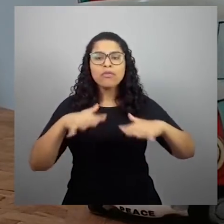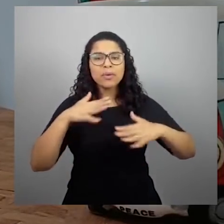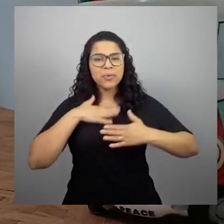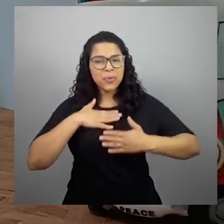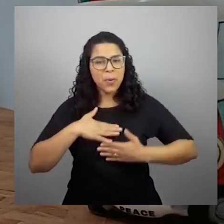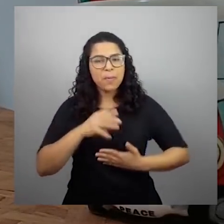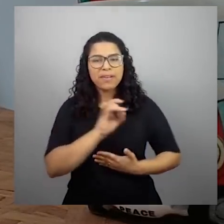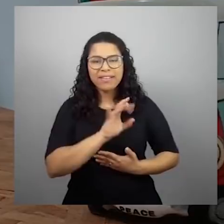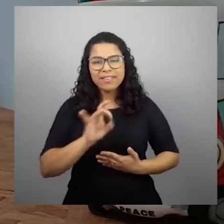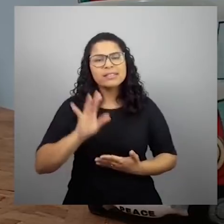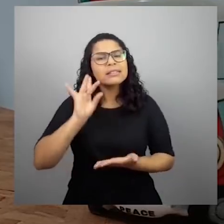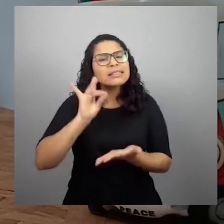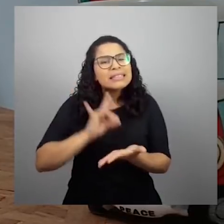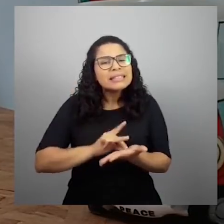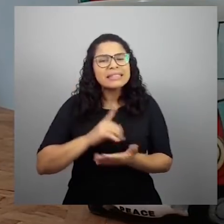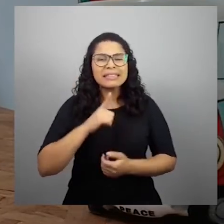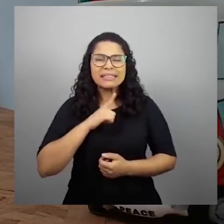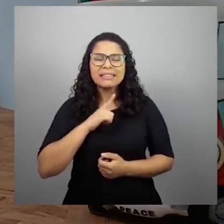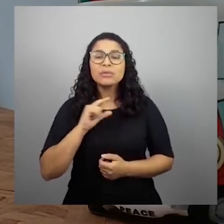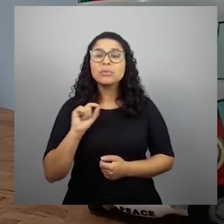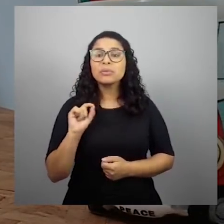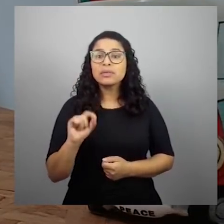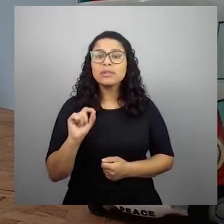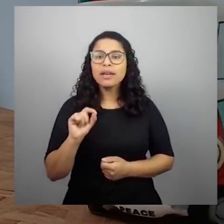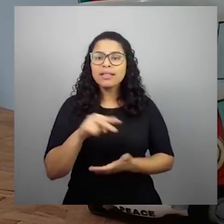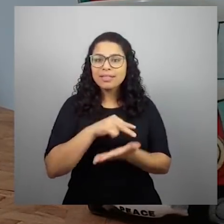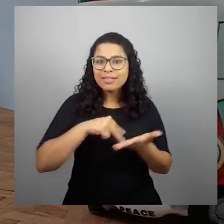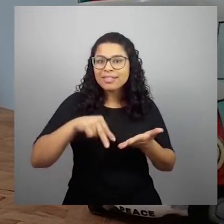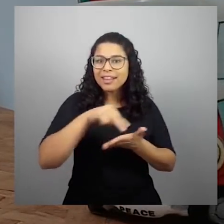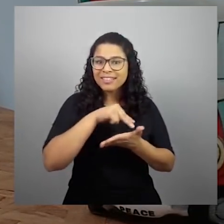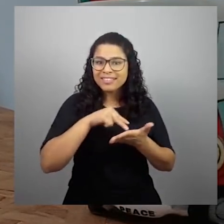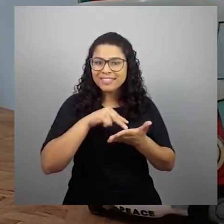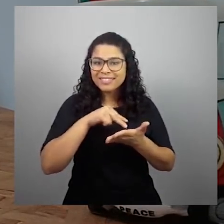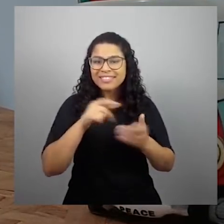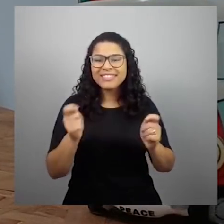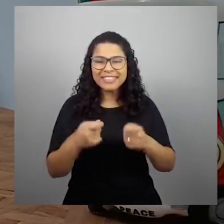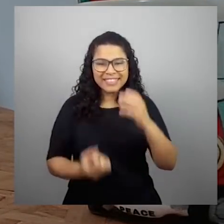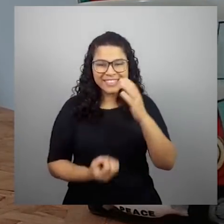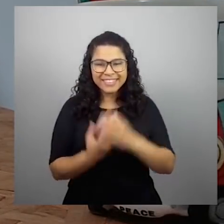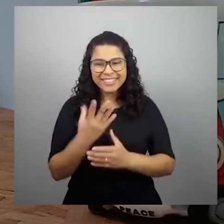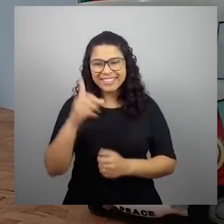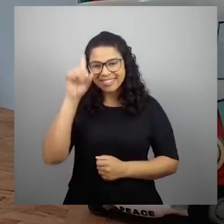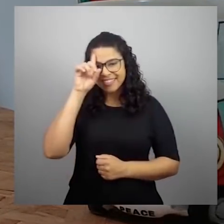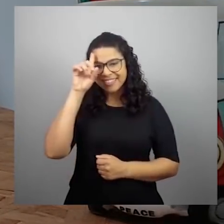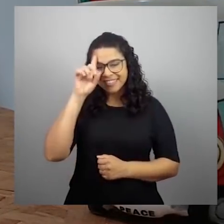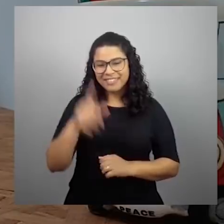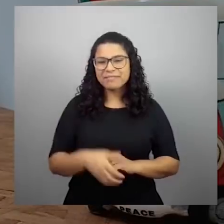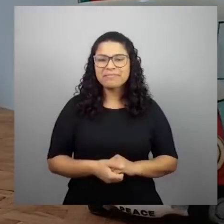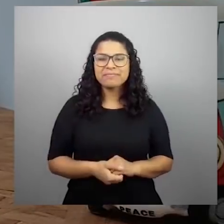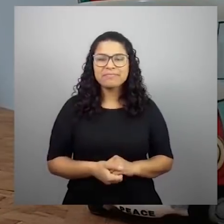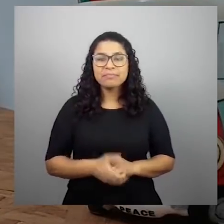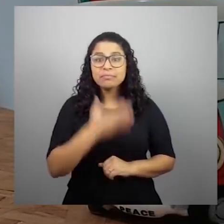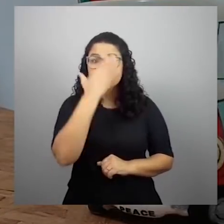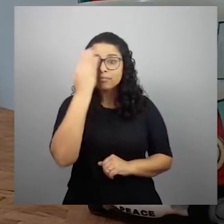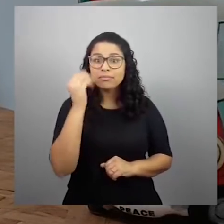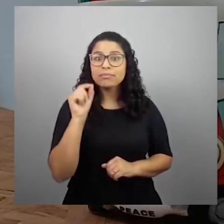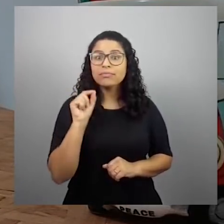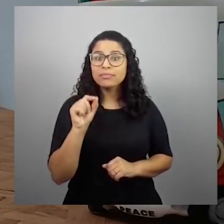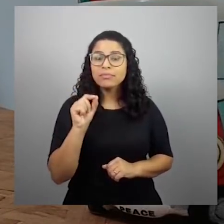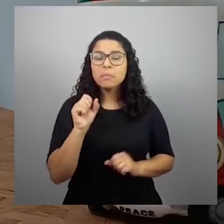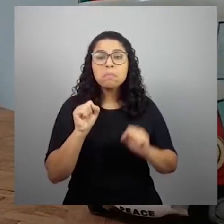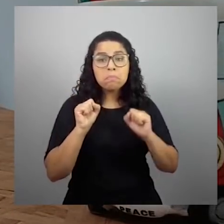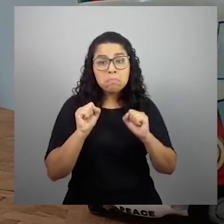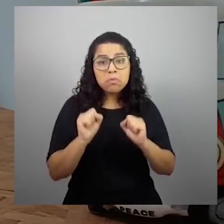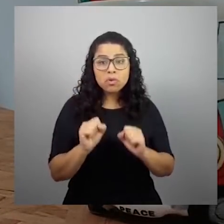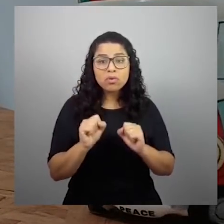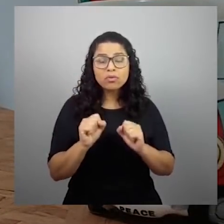eu tenho certeza que podem fazer parte aí de uma dança cotidiana, certo? E não se esqueçam, se